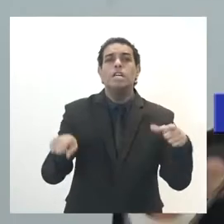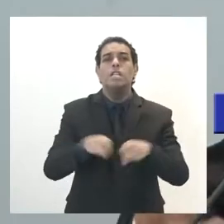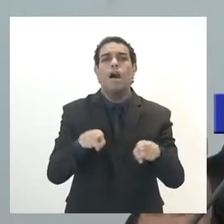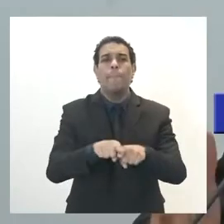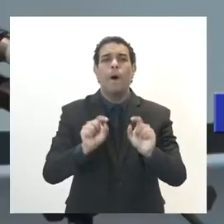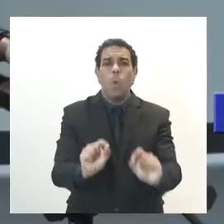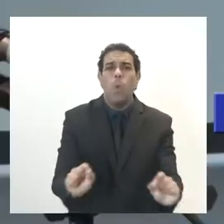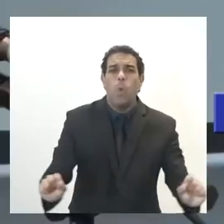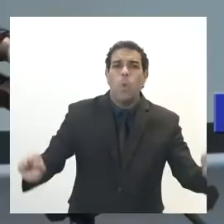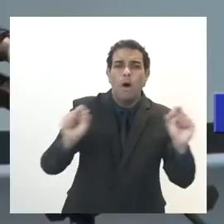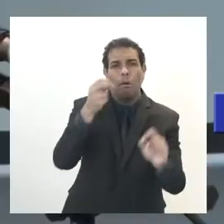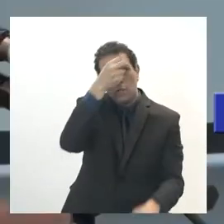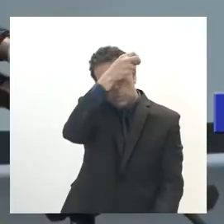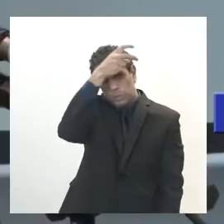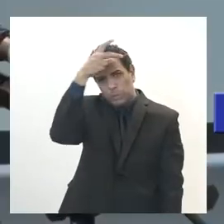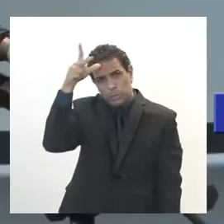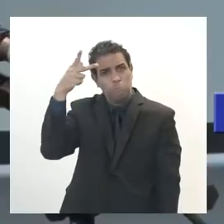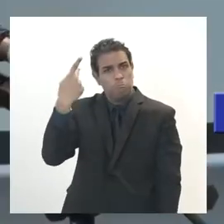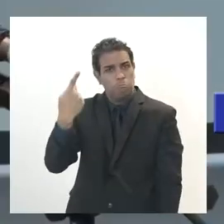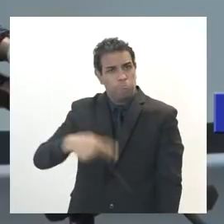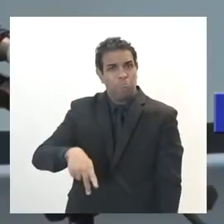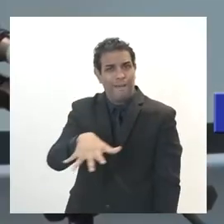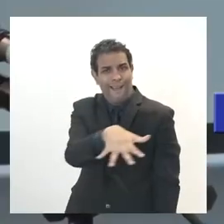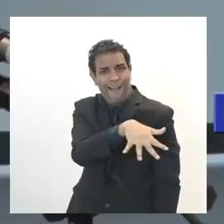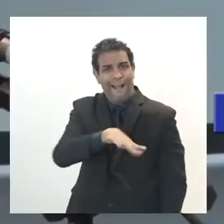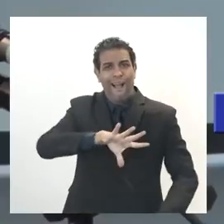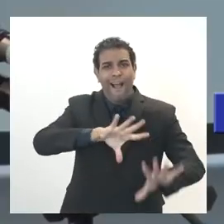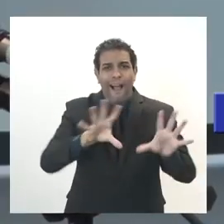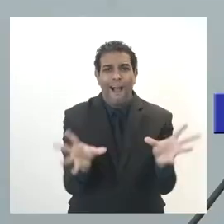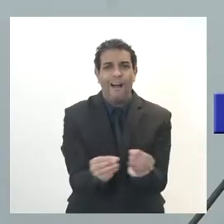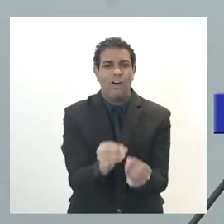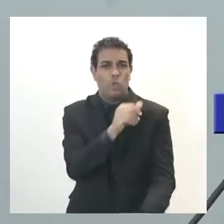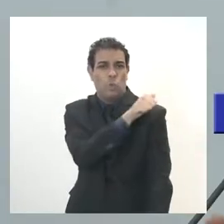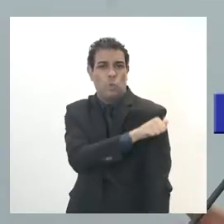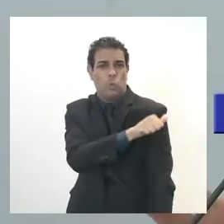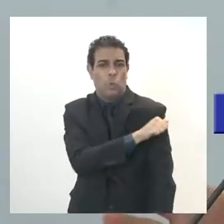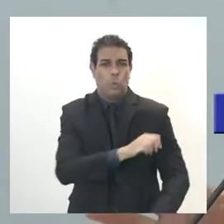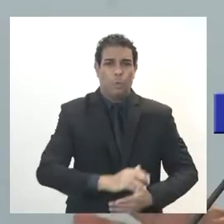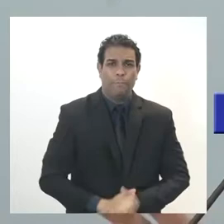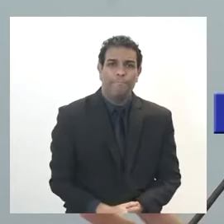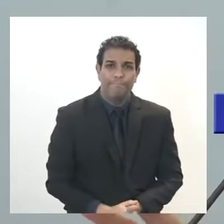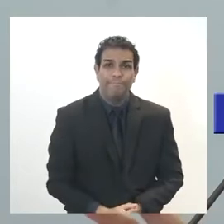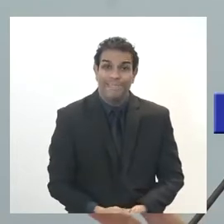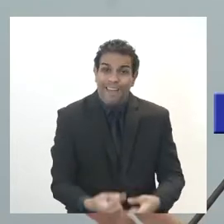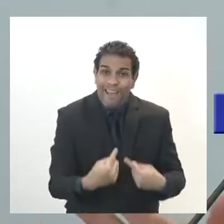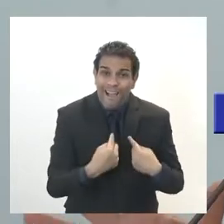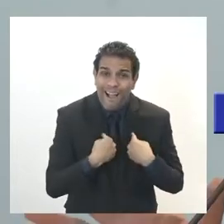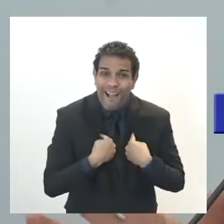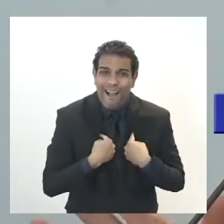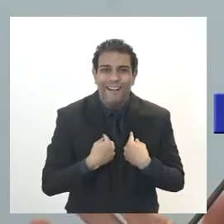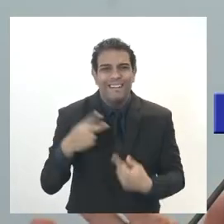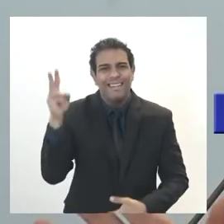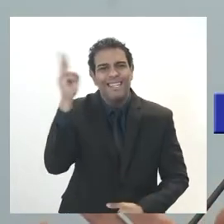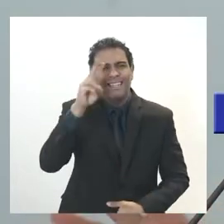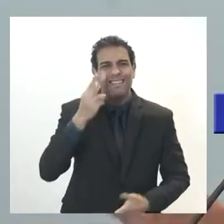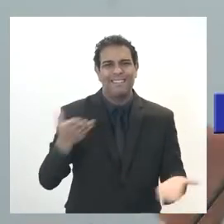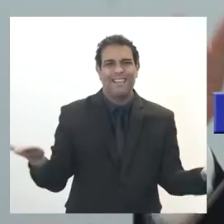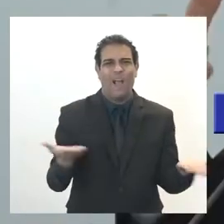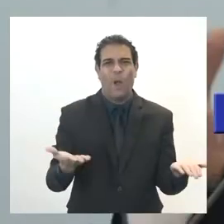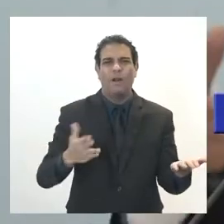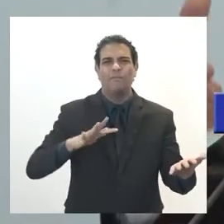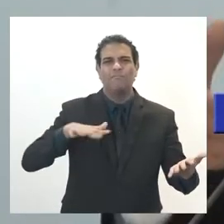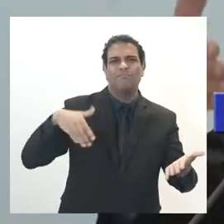municípios e os municípios eu fiz uma certa questão de Na audiência de hoje